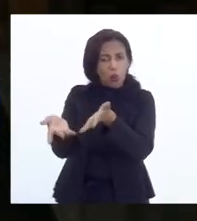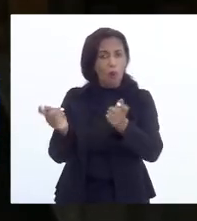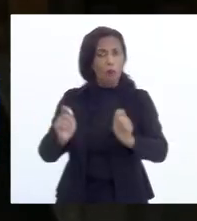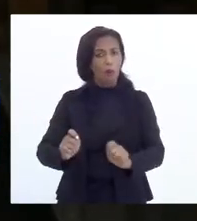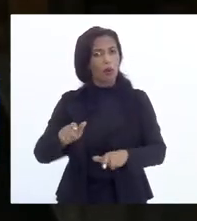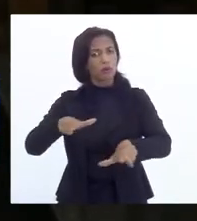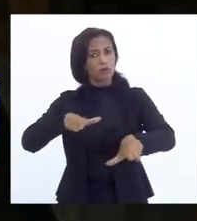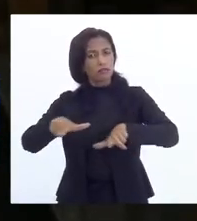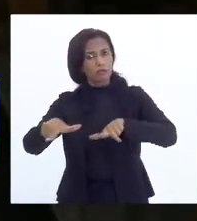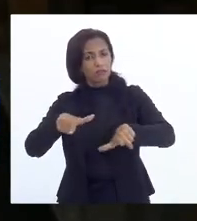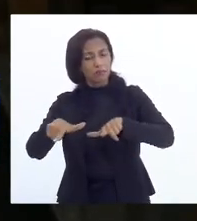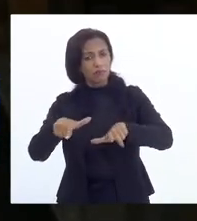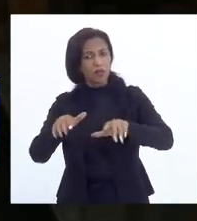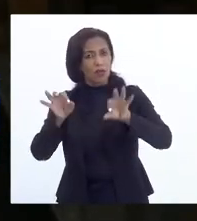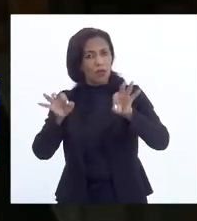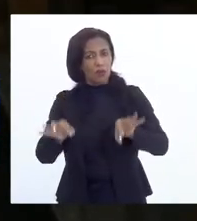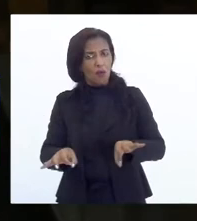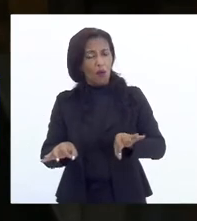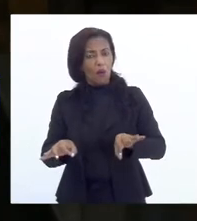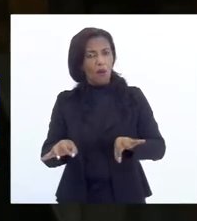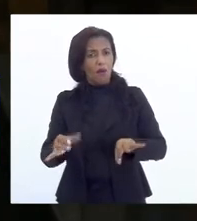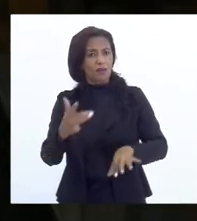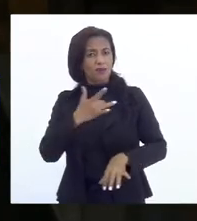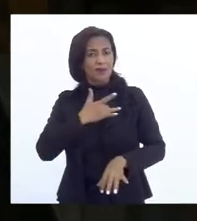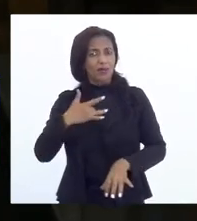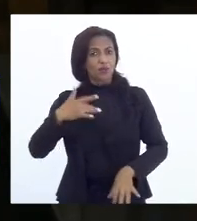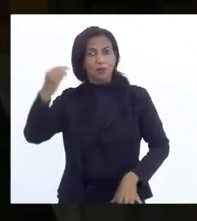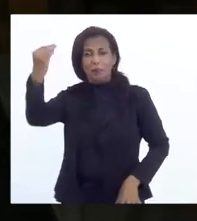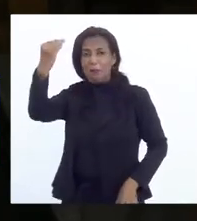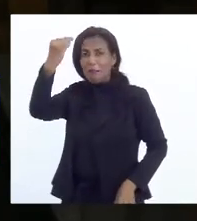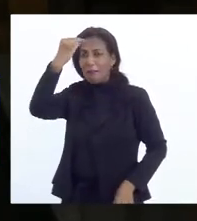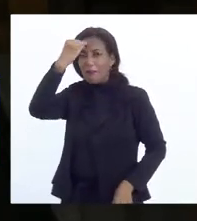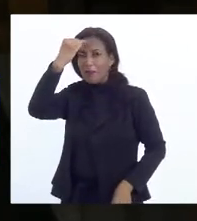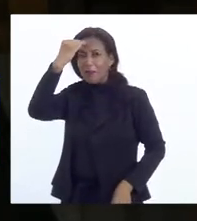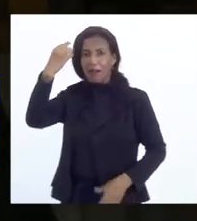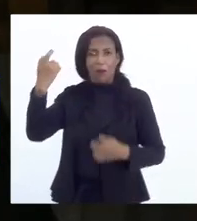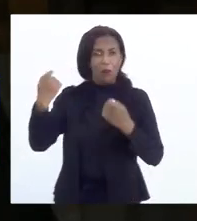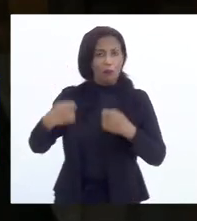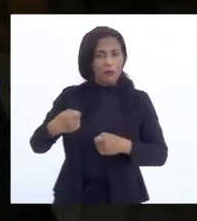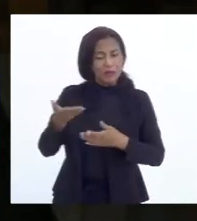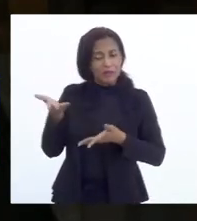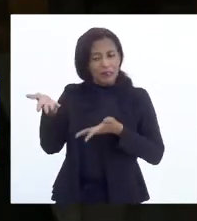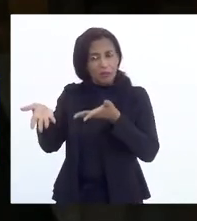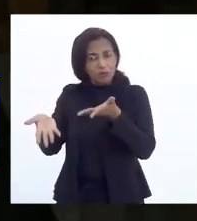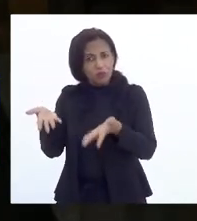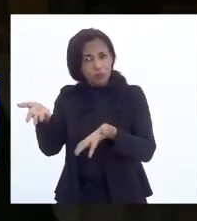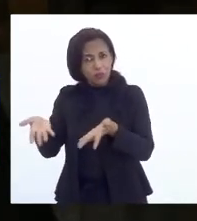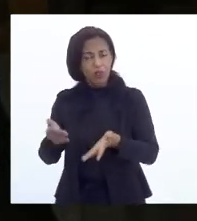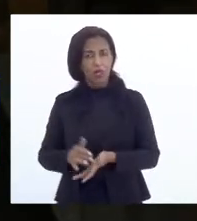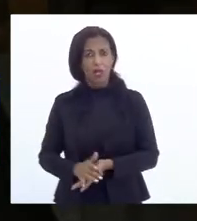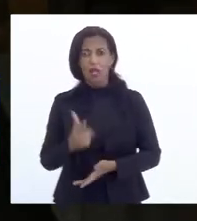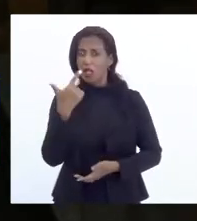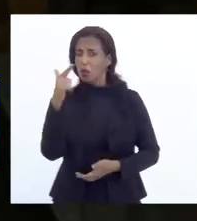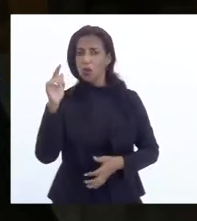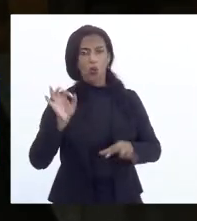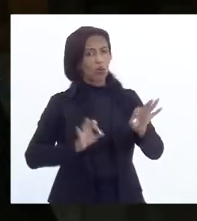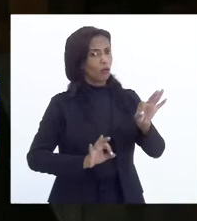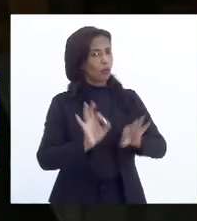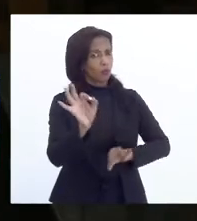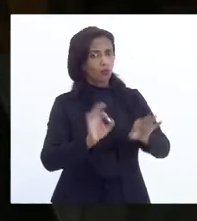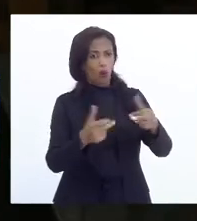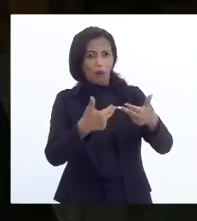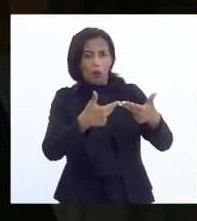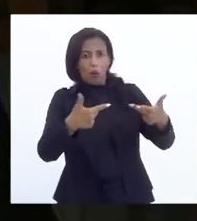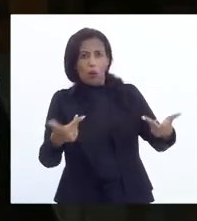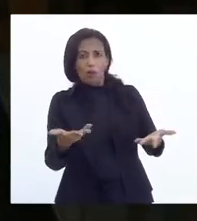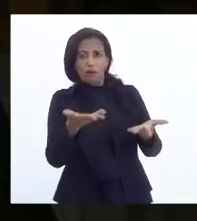trabalhar nas condições de saúde mental de quem está ali precisando de atendimento. Não há outra forma de